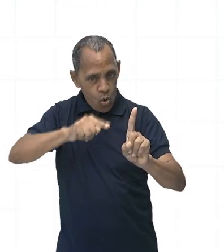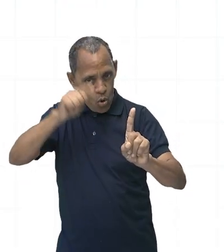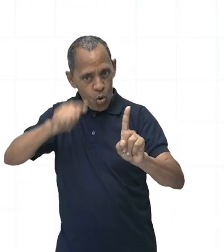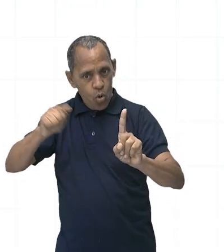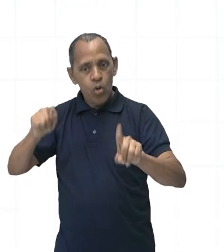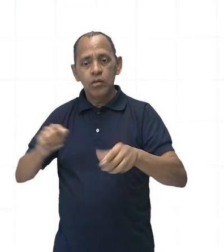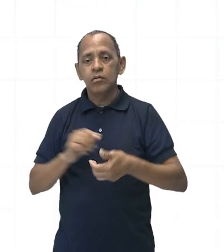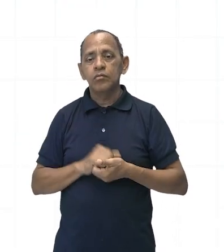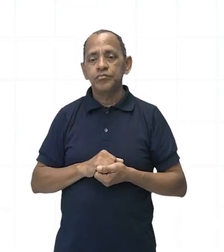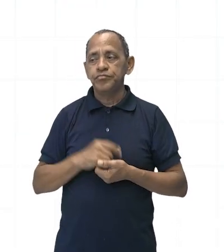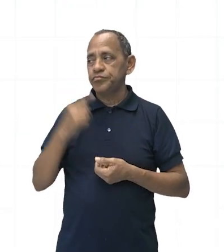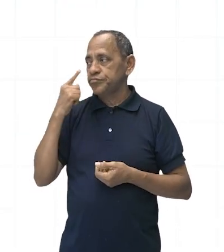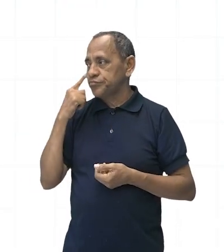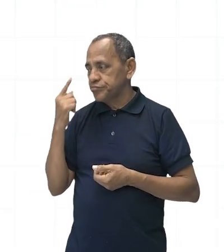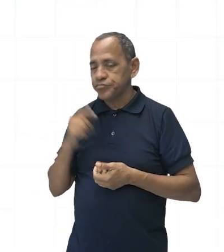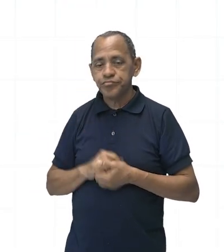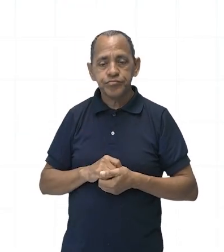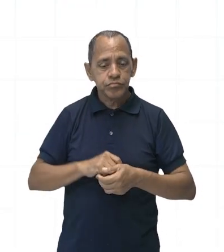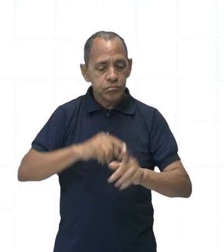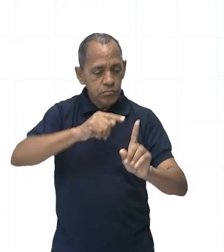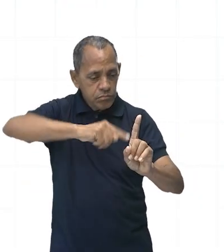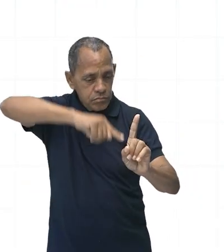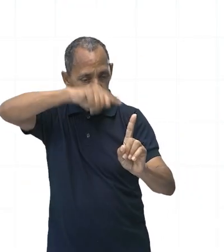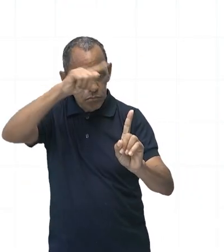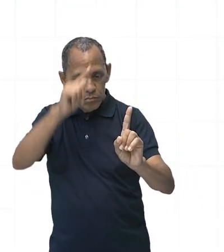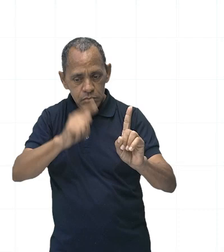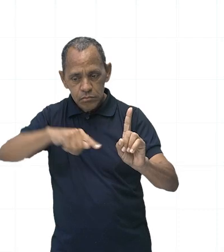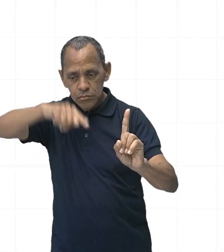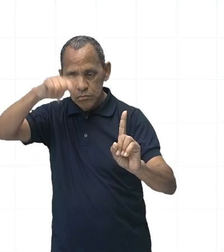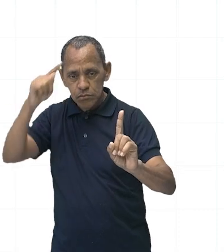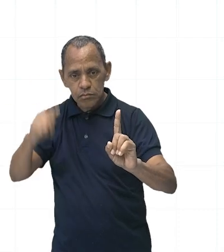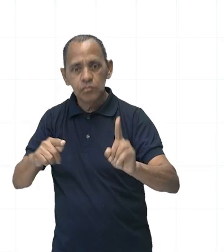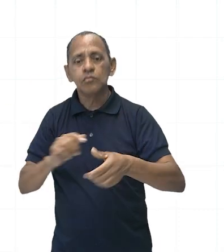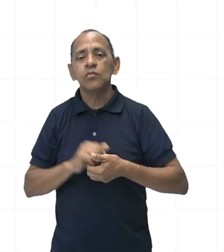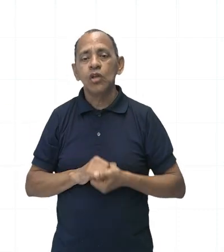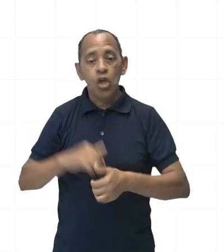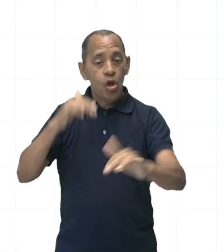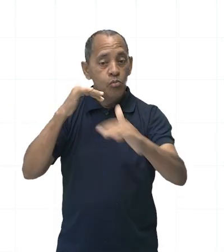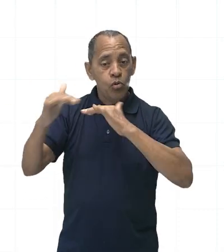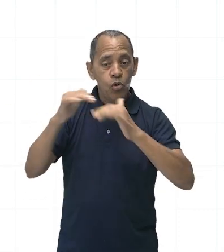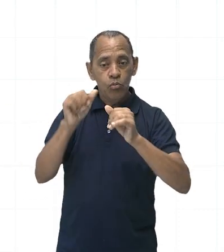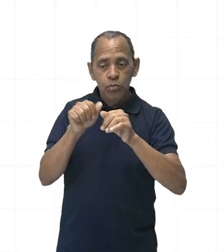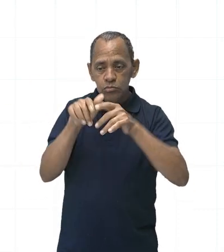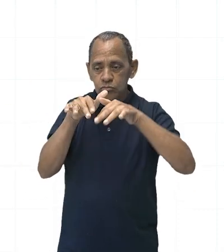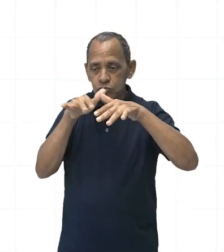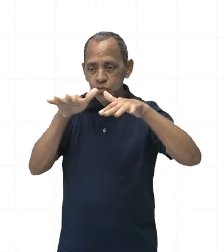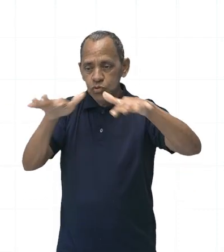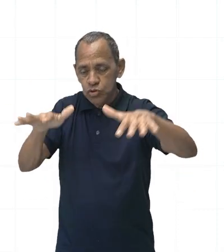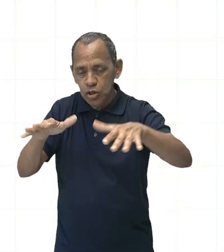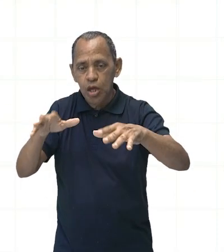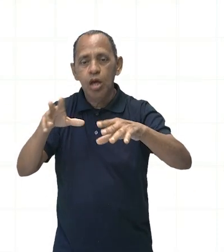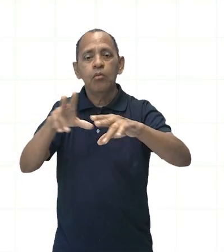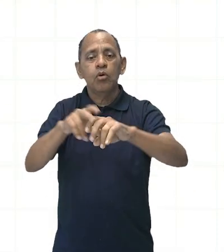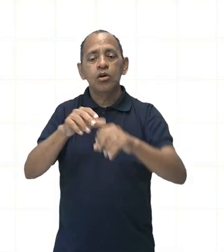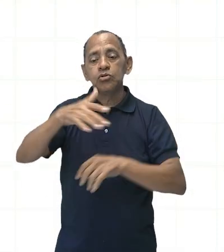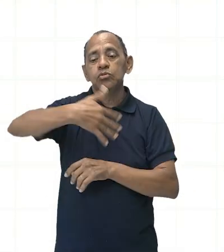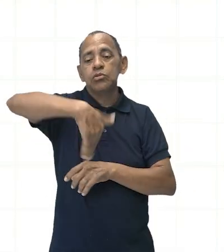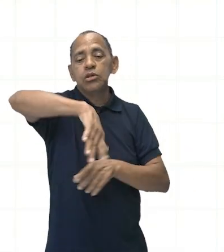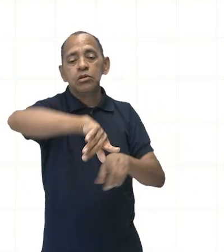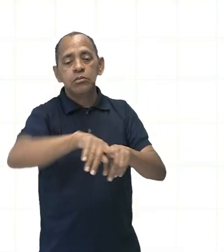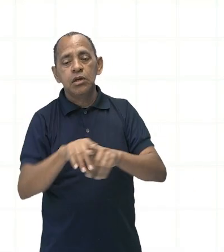Uma onda, ela é uma perturbação que se propaga através de um meio,